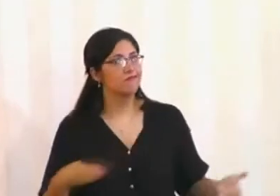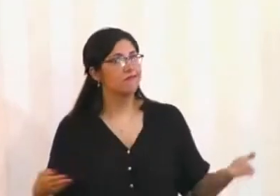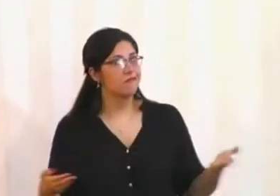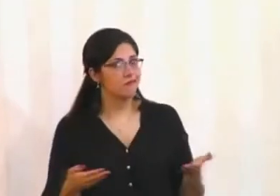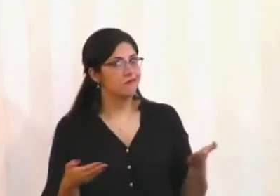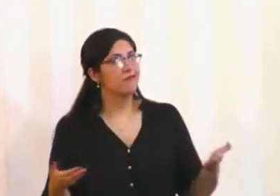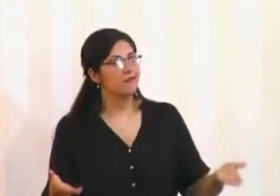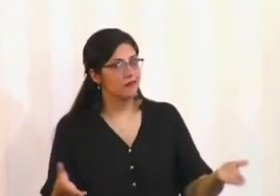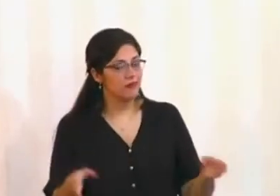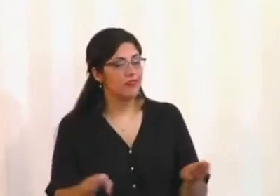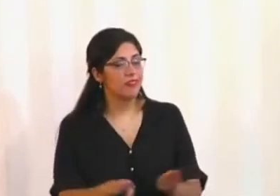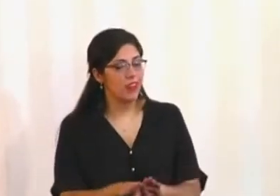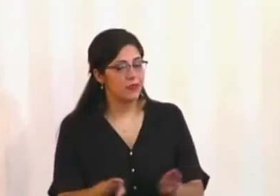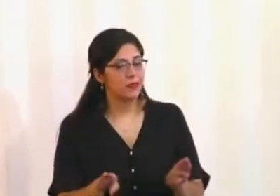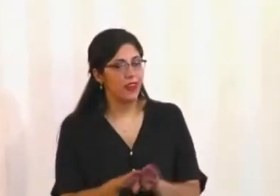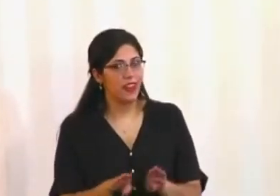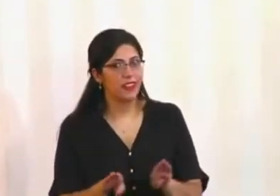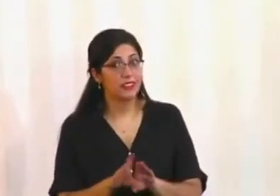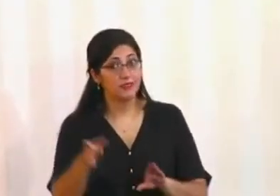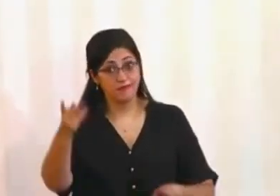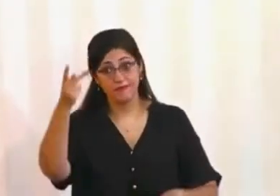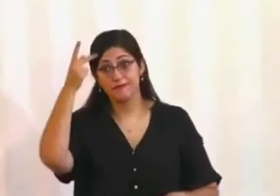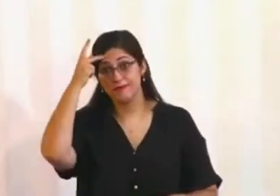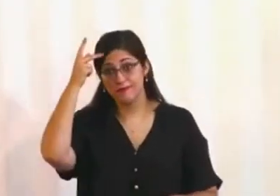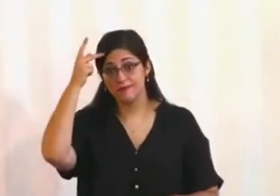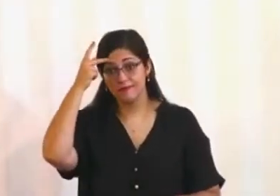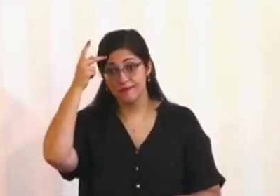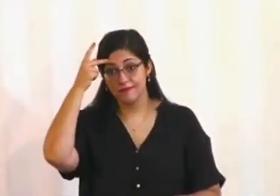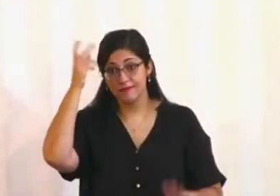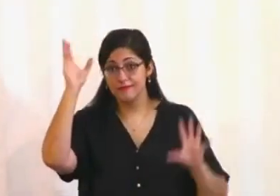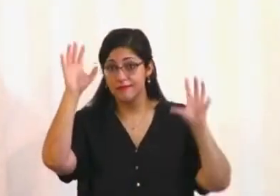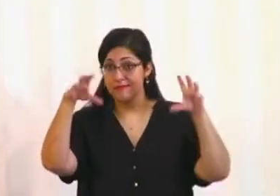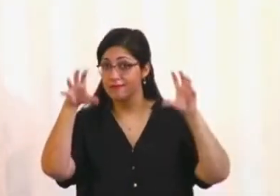2015 na região metropolitana de São Paulo. Nós